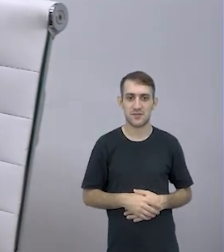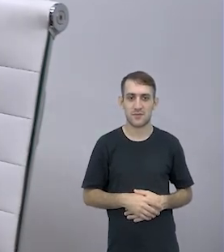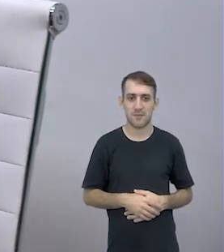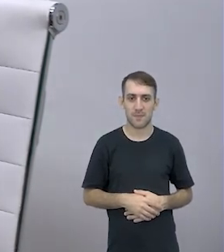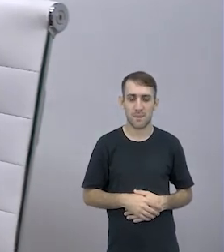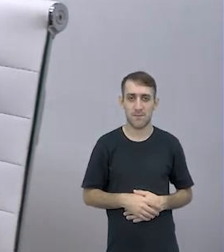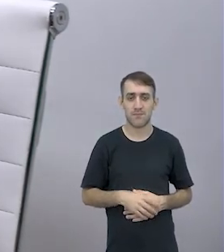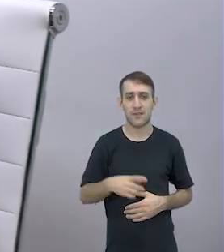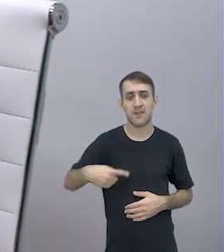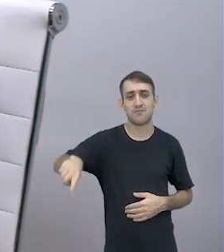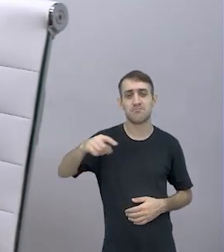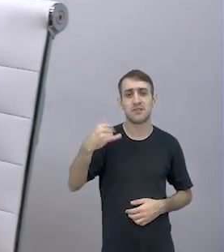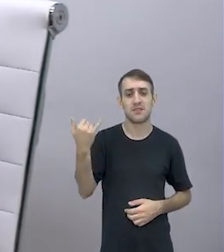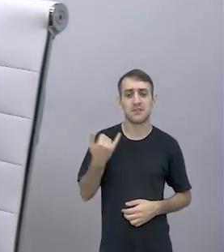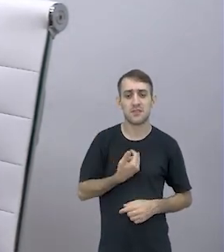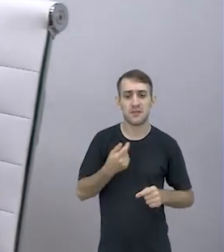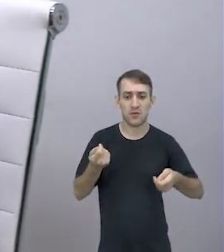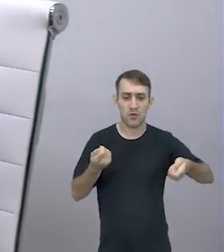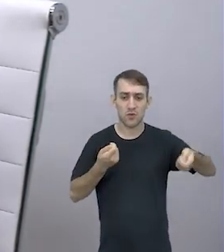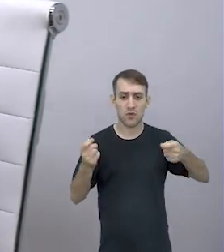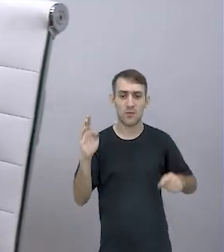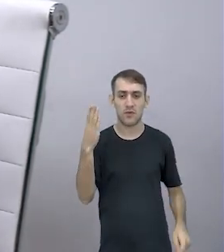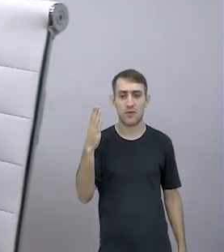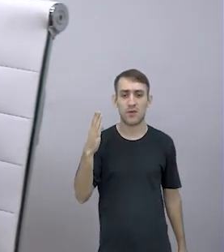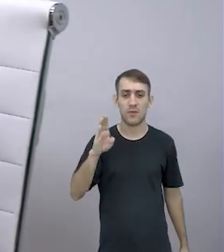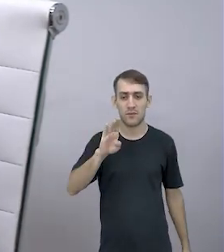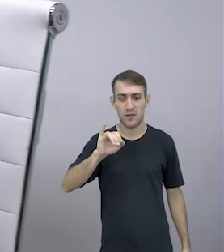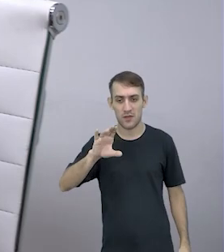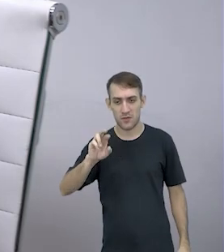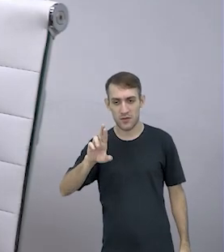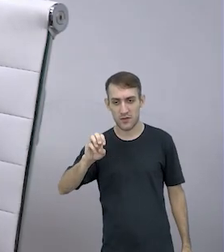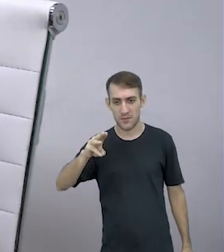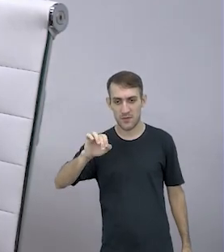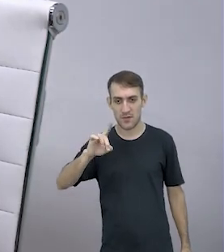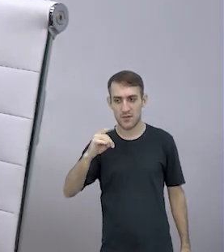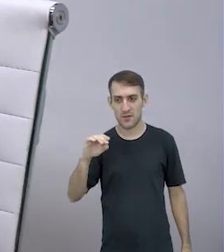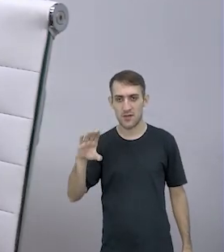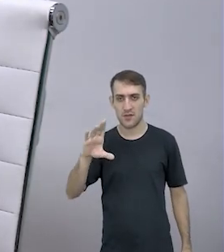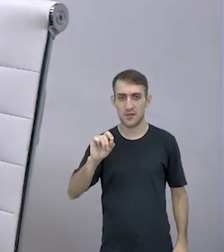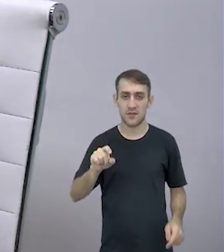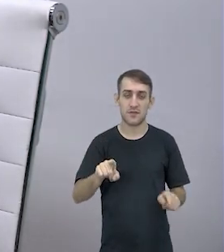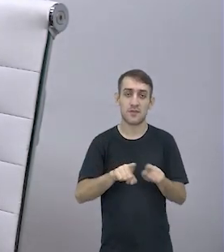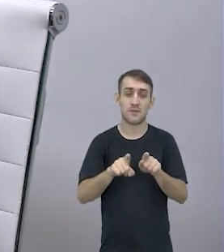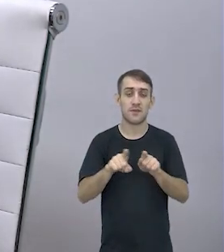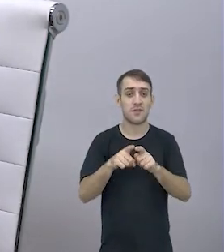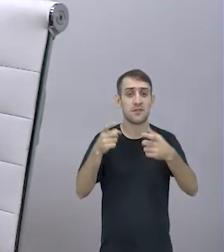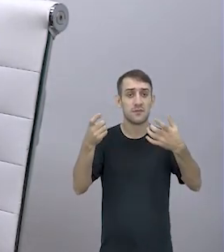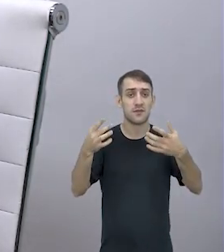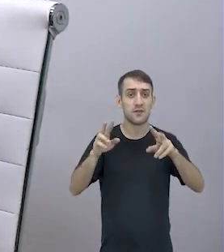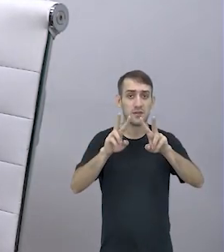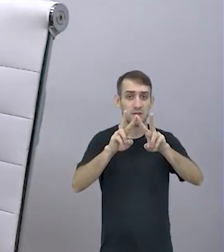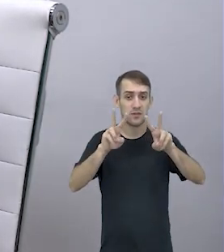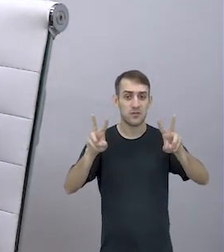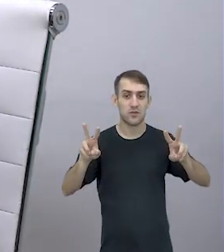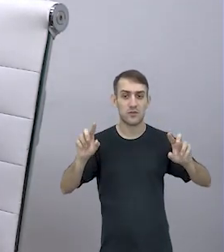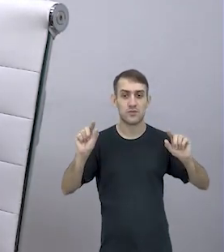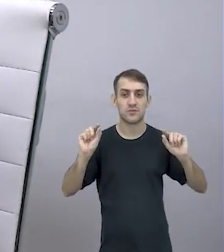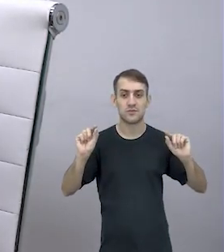Então, eles colocam aqui controle biológico, biorremediação, e aí fala sobre